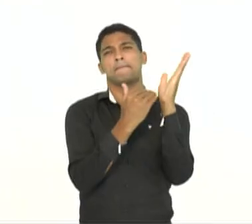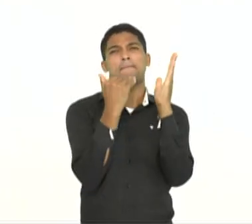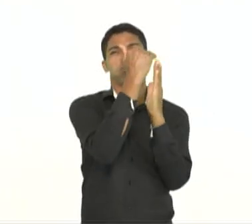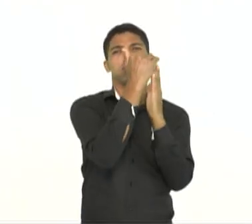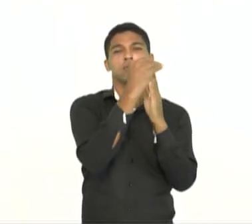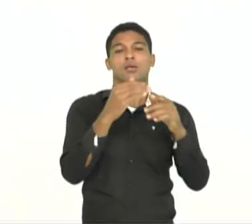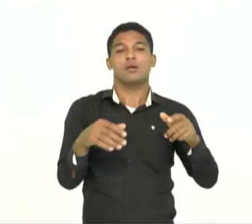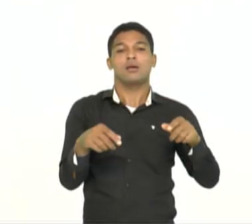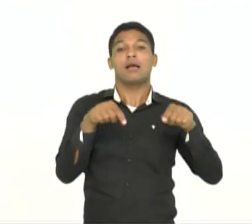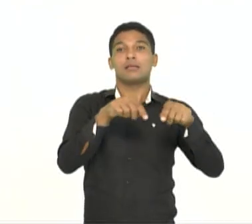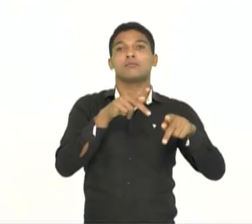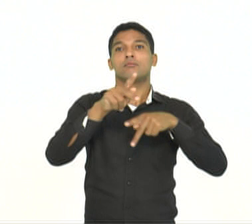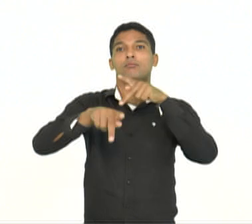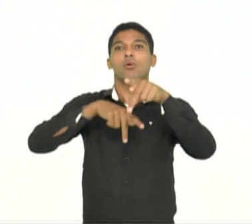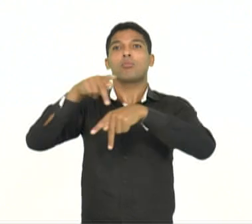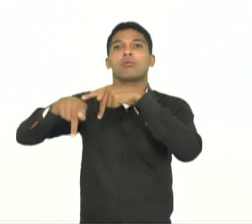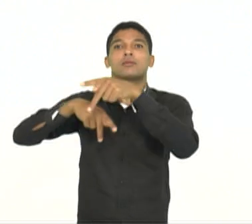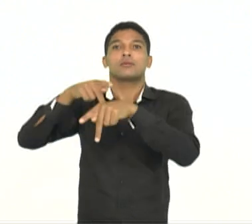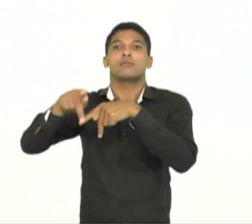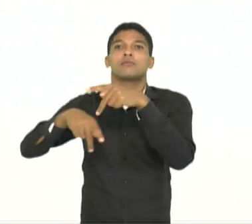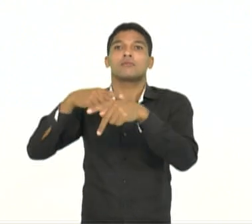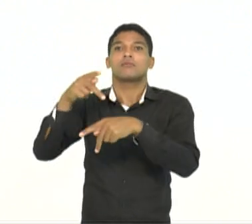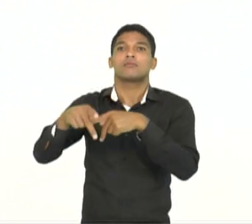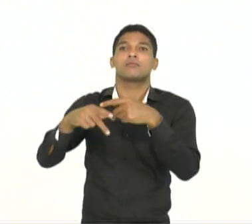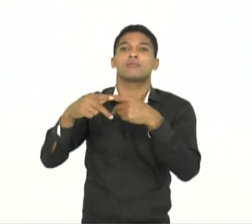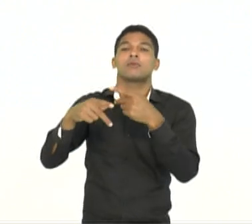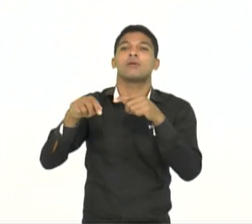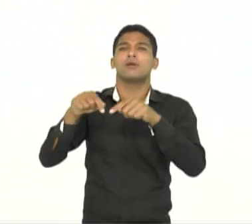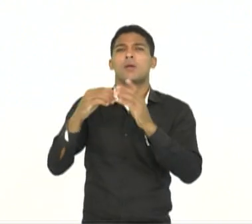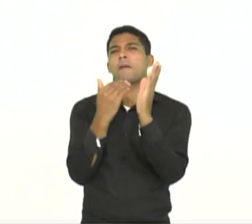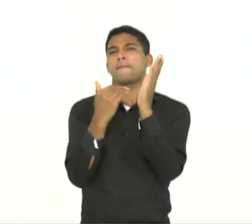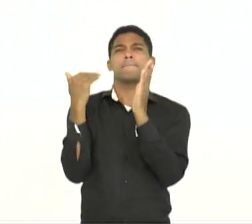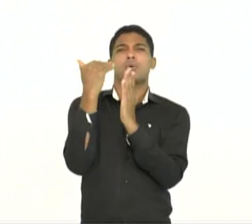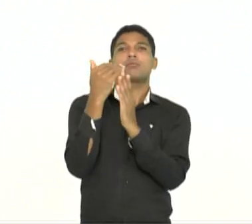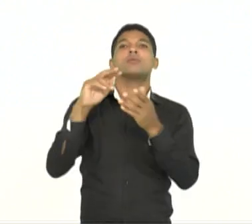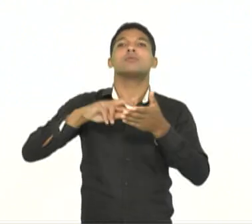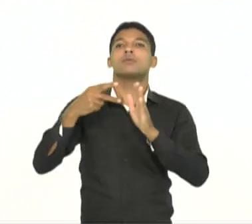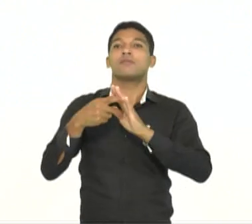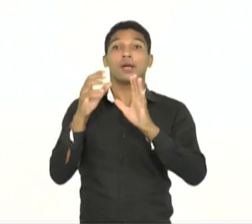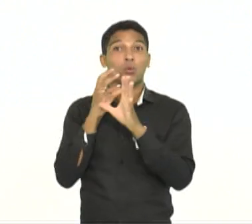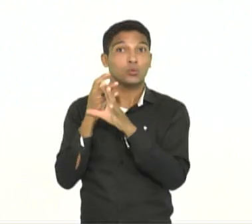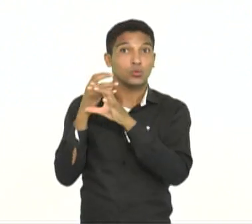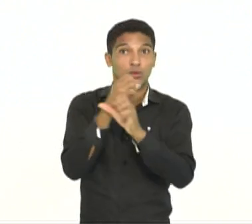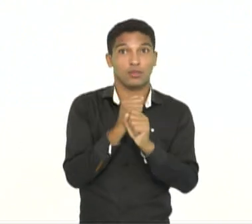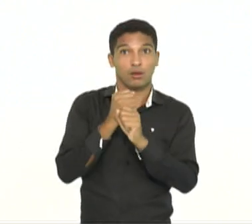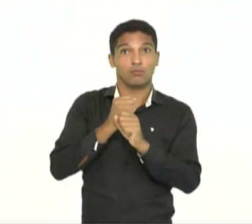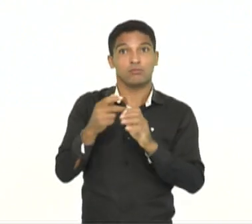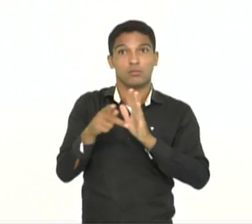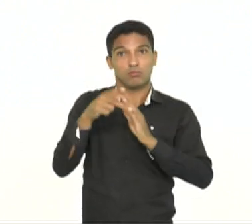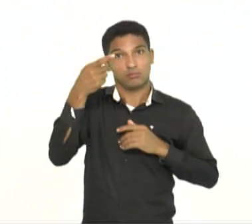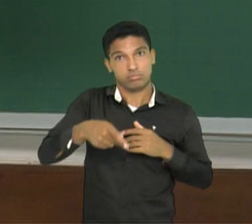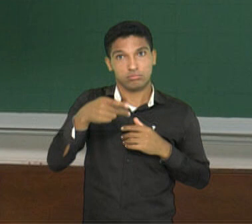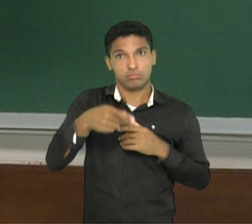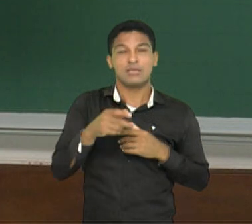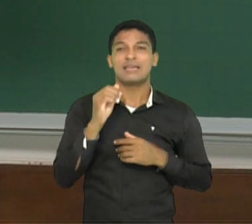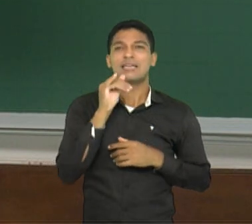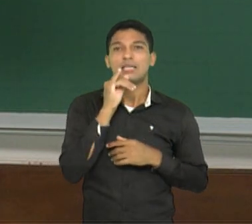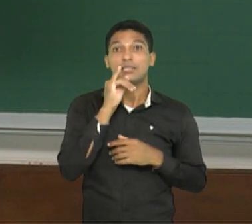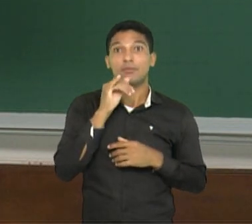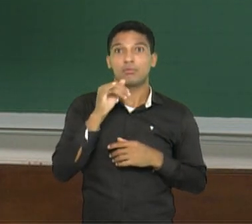de um determinado espaço. O número total de pessoas, no Brasil é de 211 milhões. Isso é a